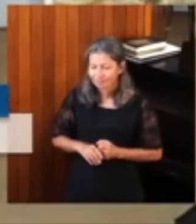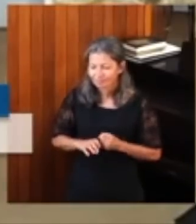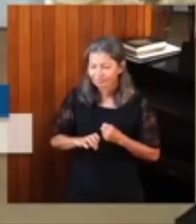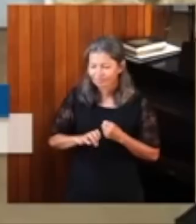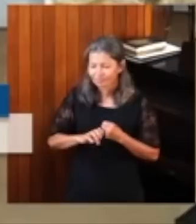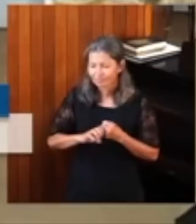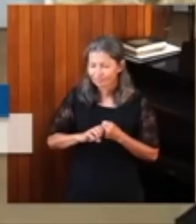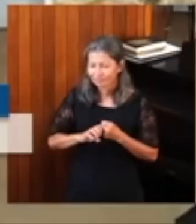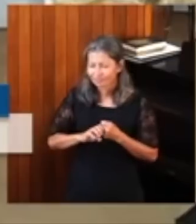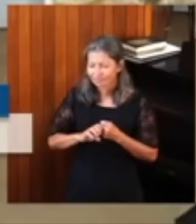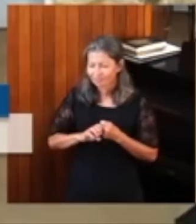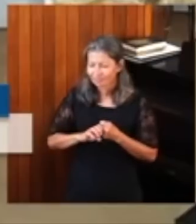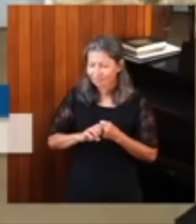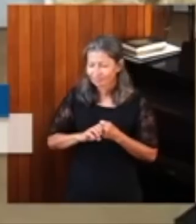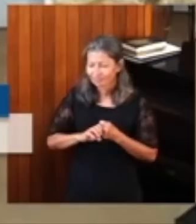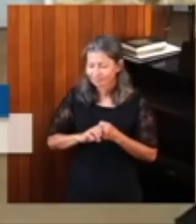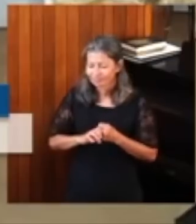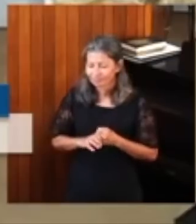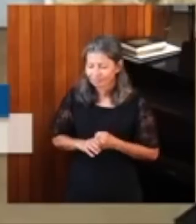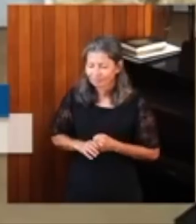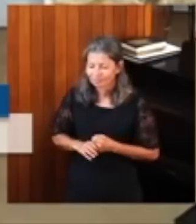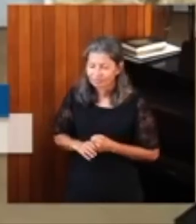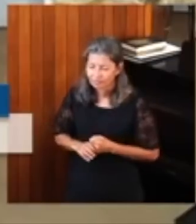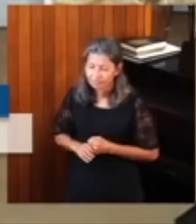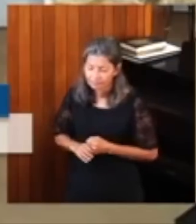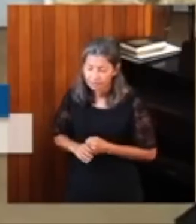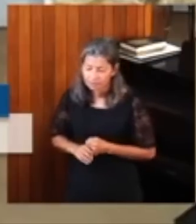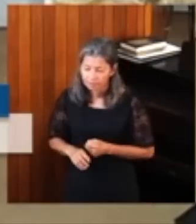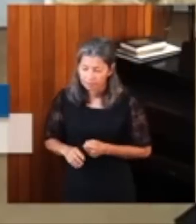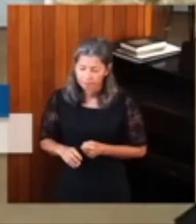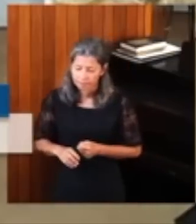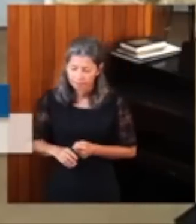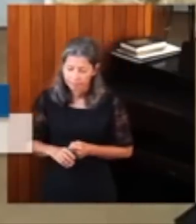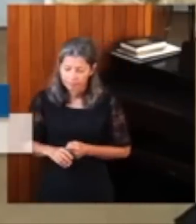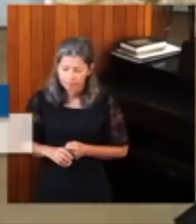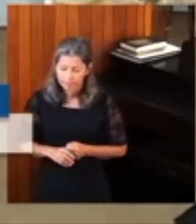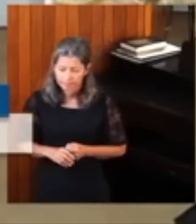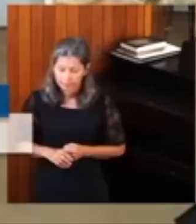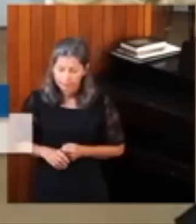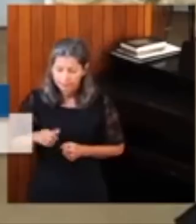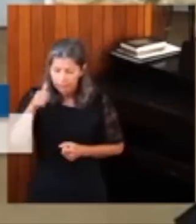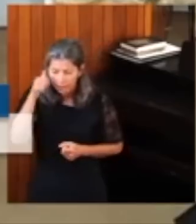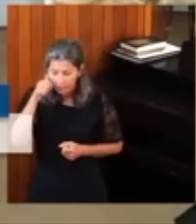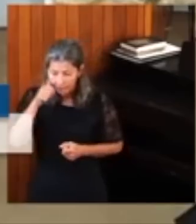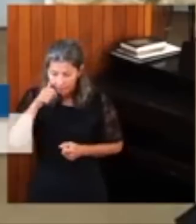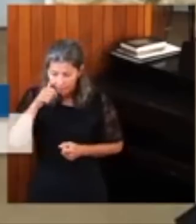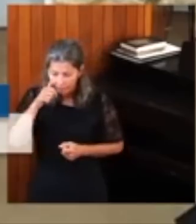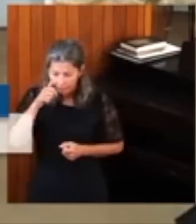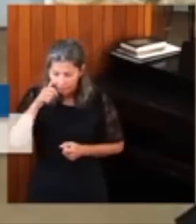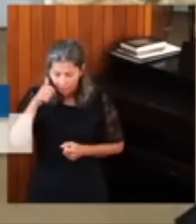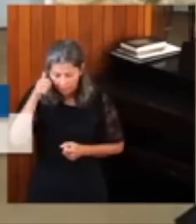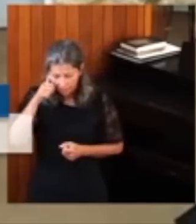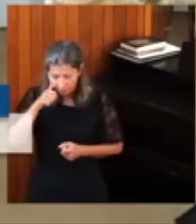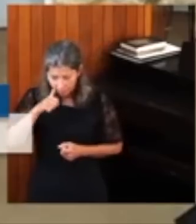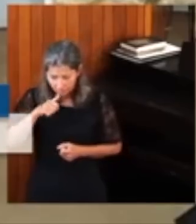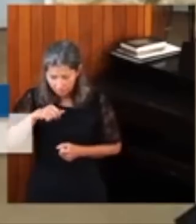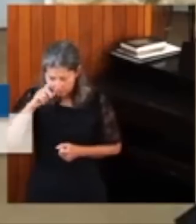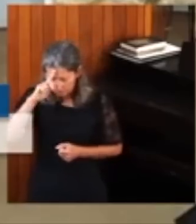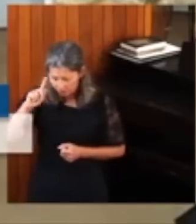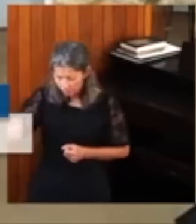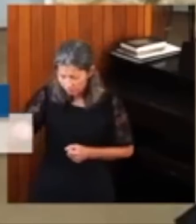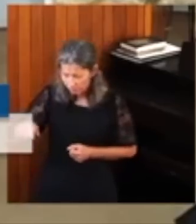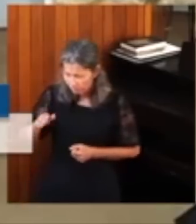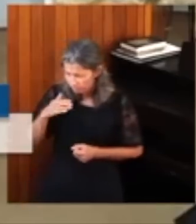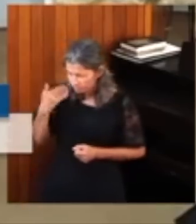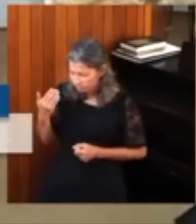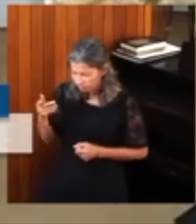profecia de Daniel 8 está cumprida. Como assim? O que tem a ver com Daniel 8? O atentado às Torres Gêmeas de Nova York.